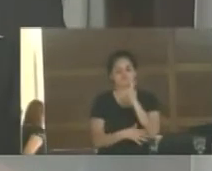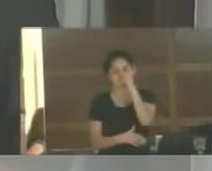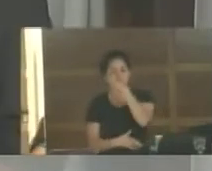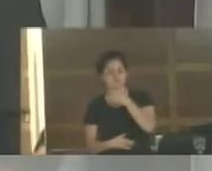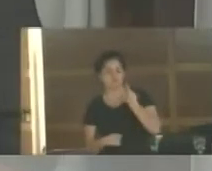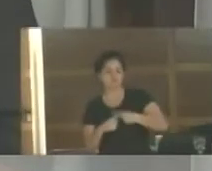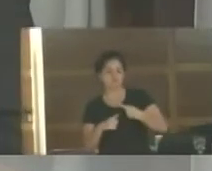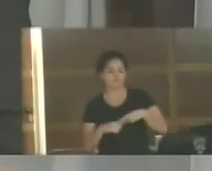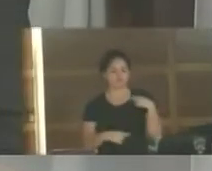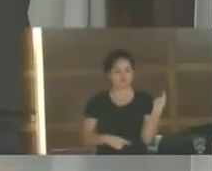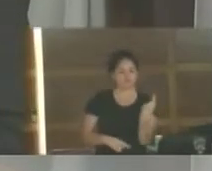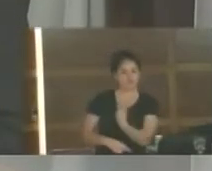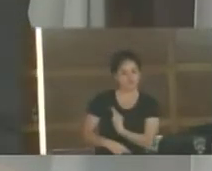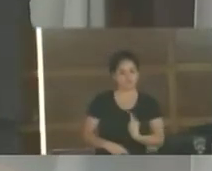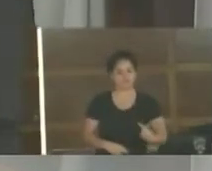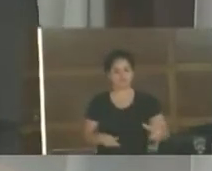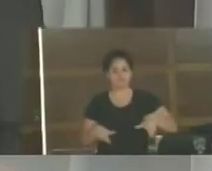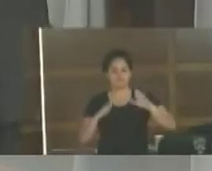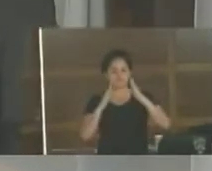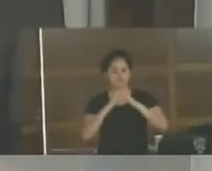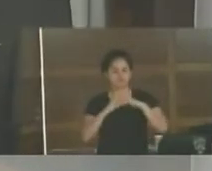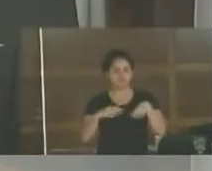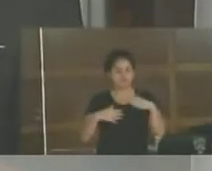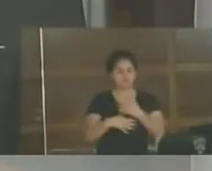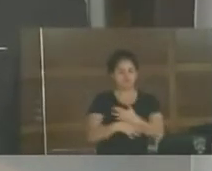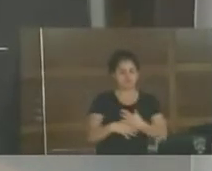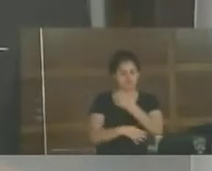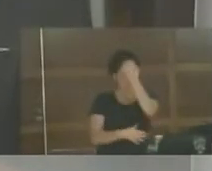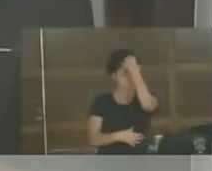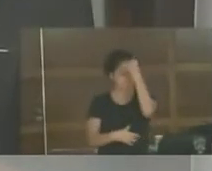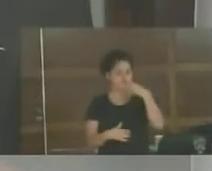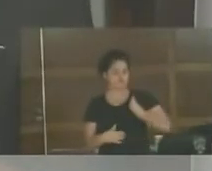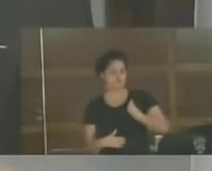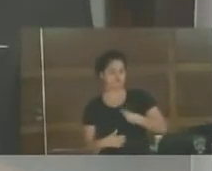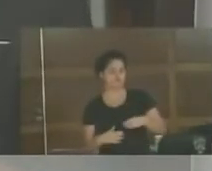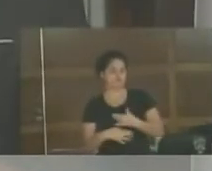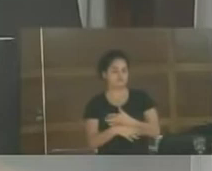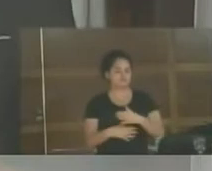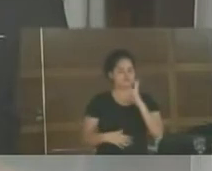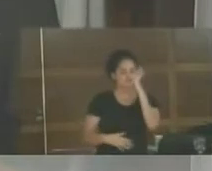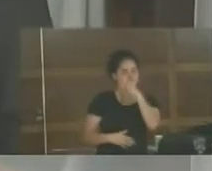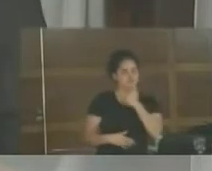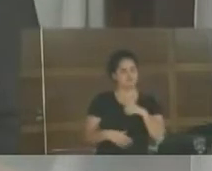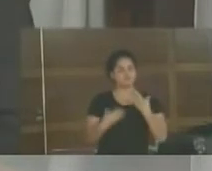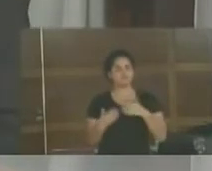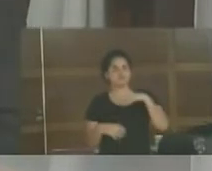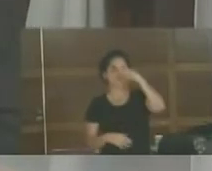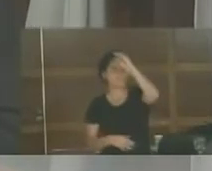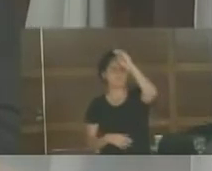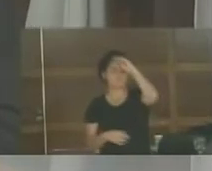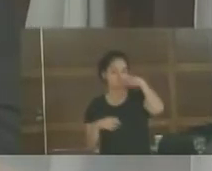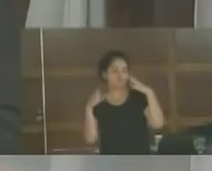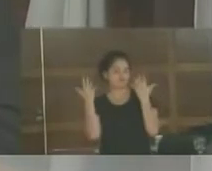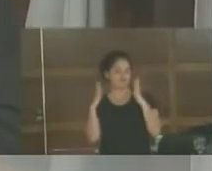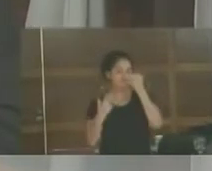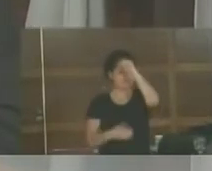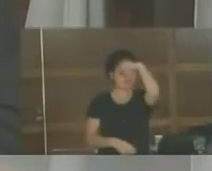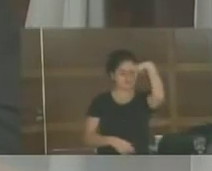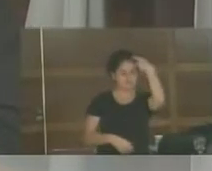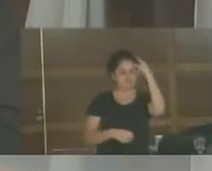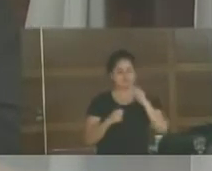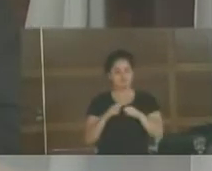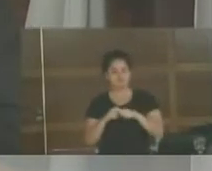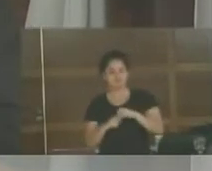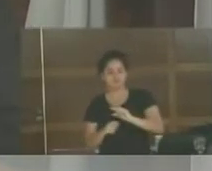é porque nós que moramos aqui vivemos numa cidade bonita. Então, está de parabéns o governo municipal, está fazendo